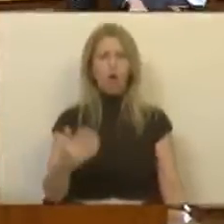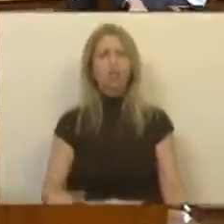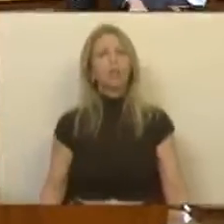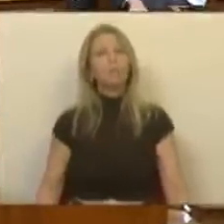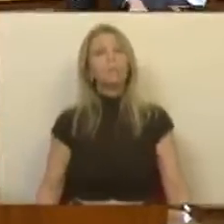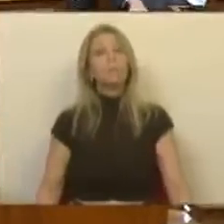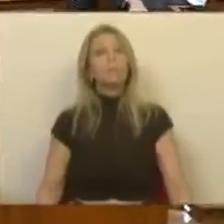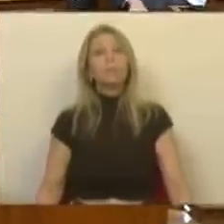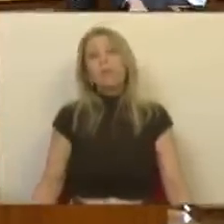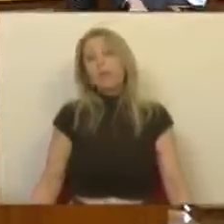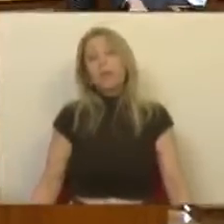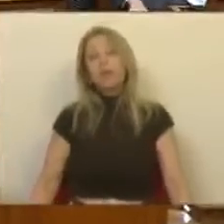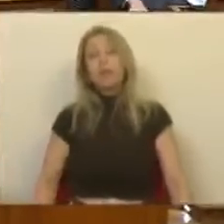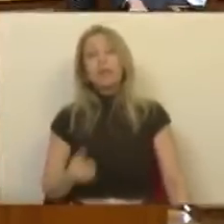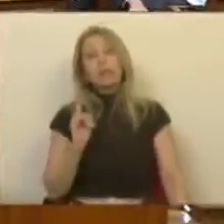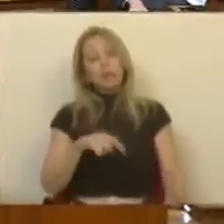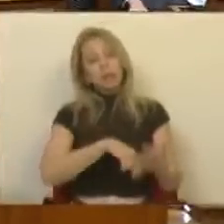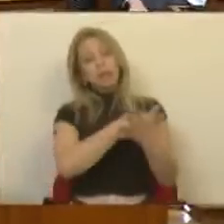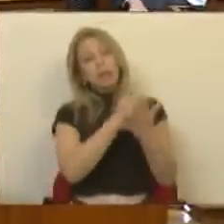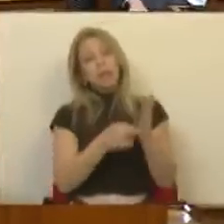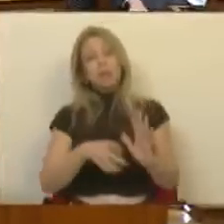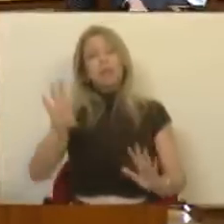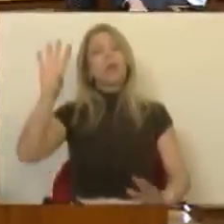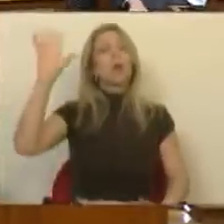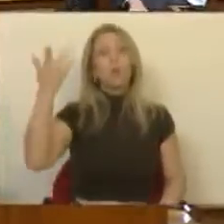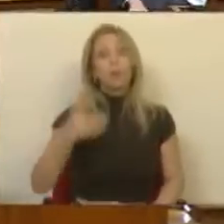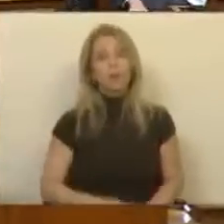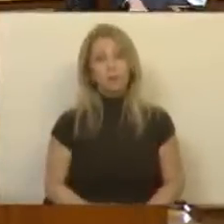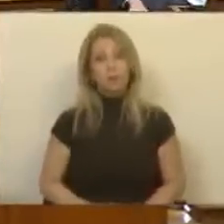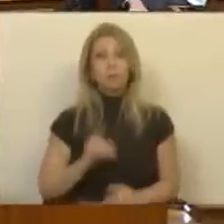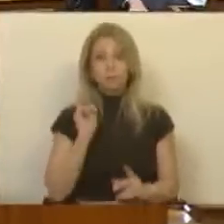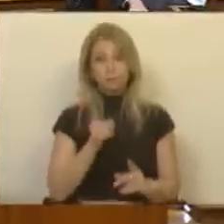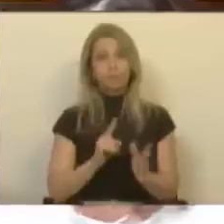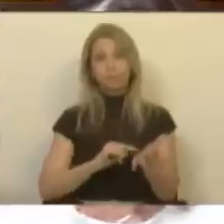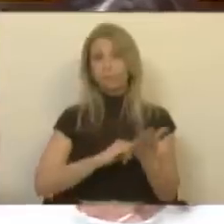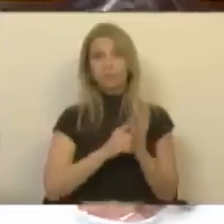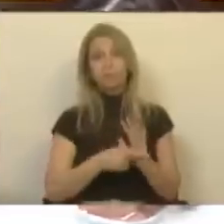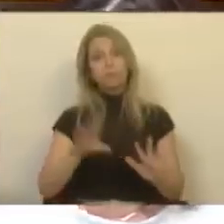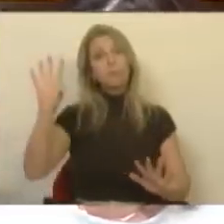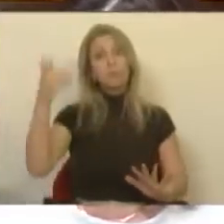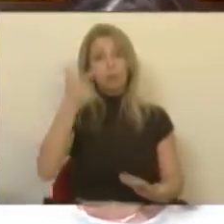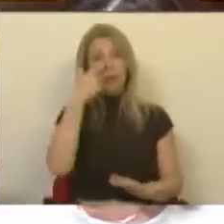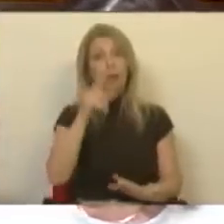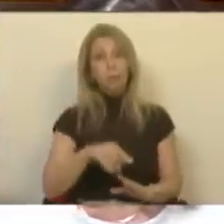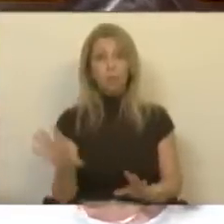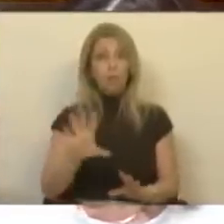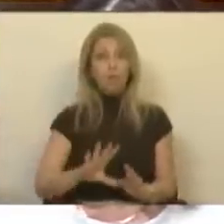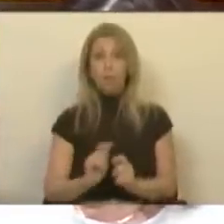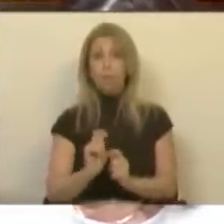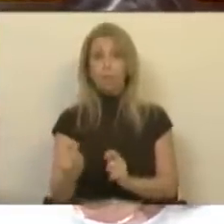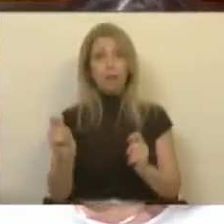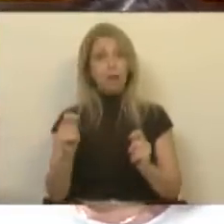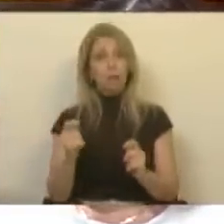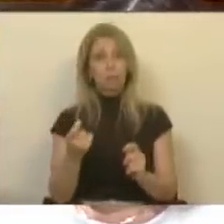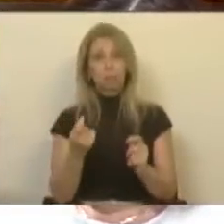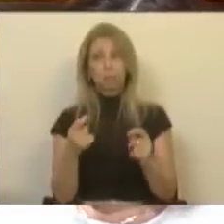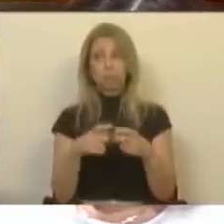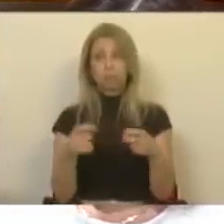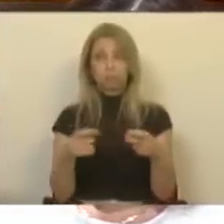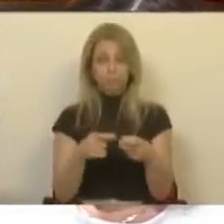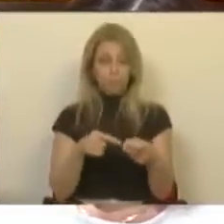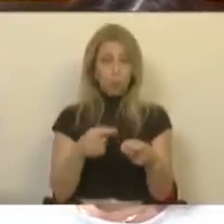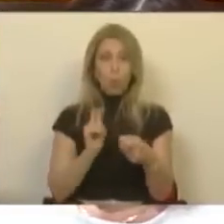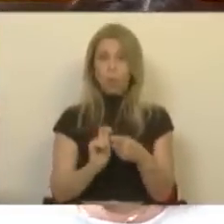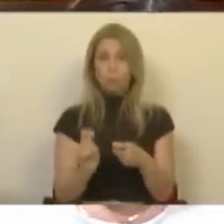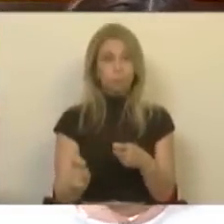e enquanto isso tudo acontece enquanto estuda acontece as pessoas não têm forma de pagar as contas não têm veem o aumento